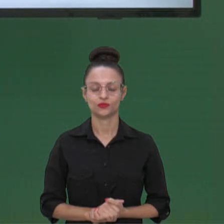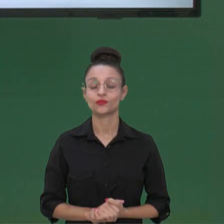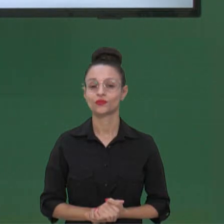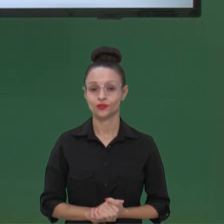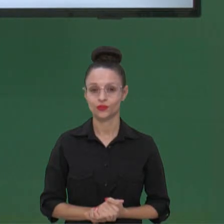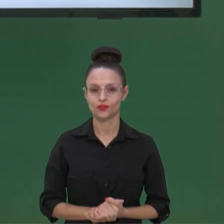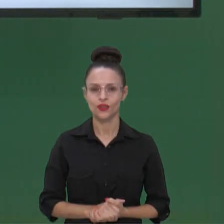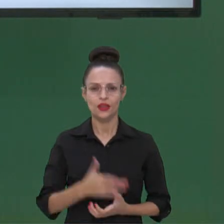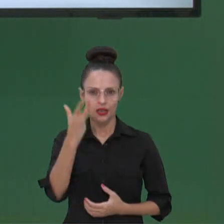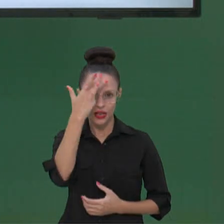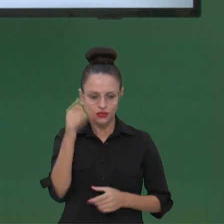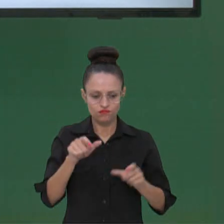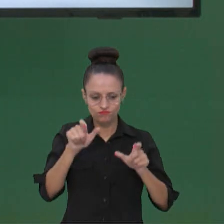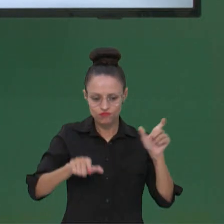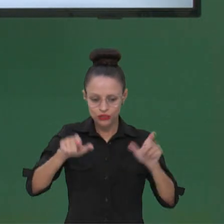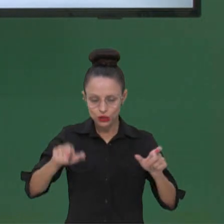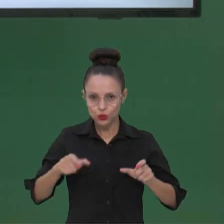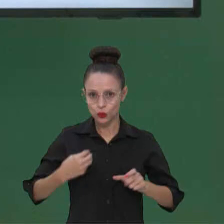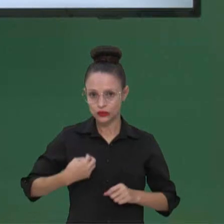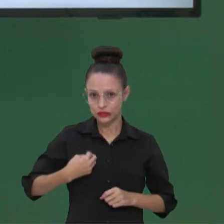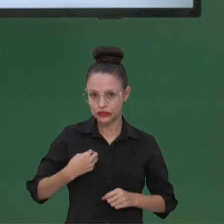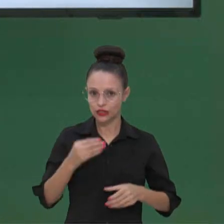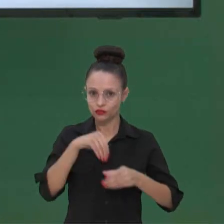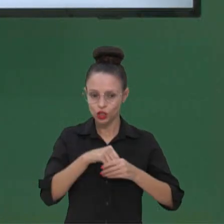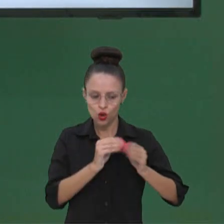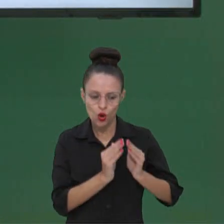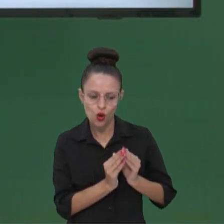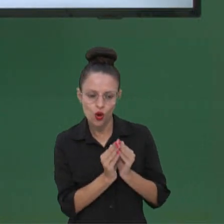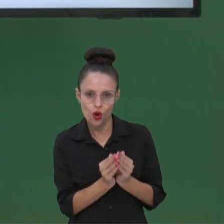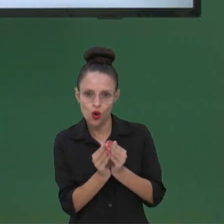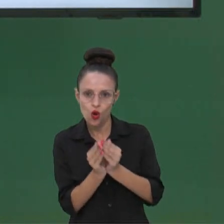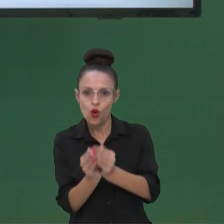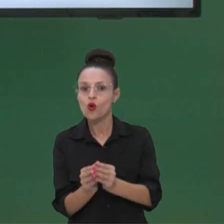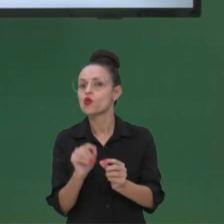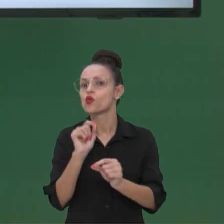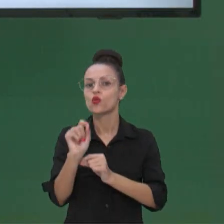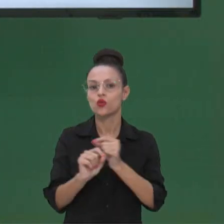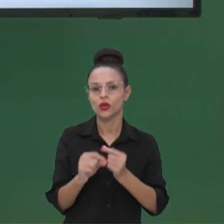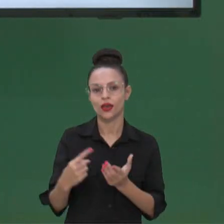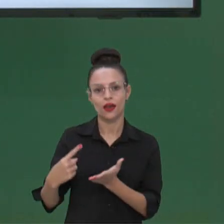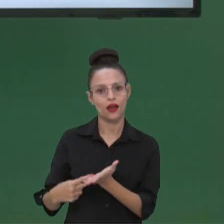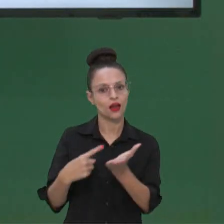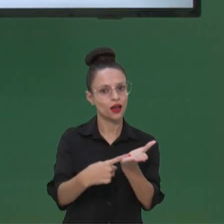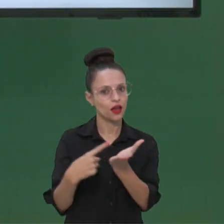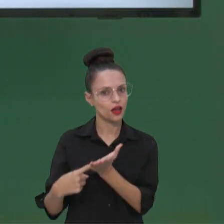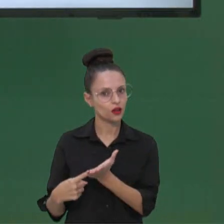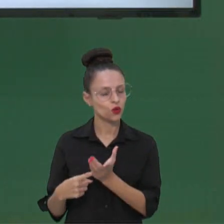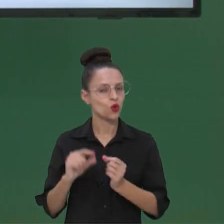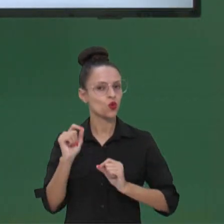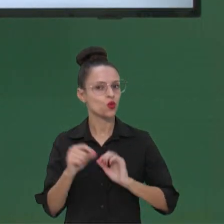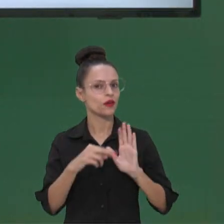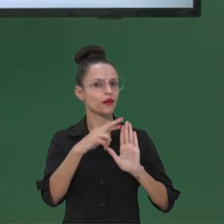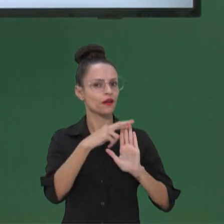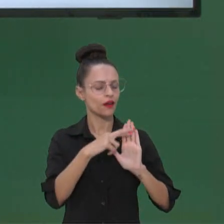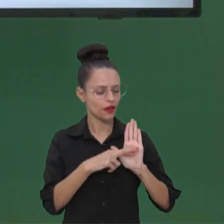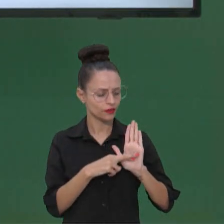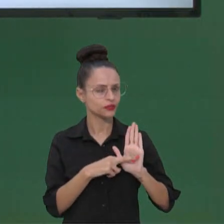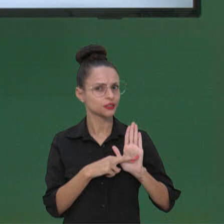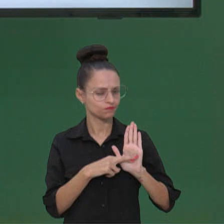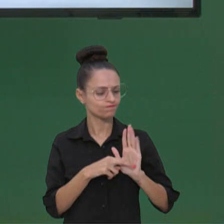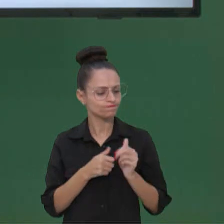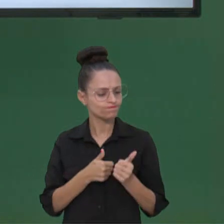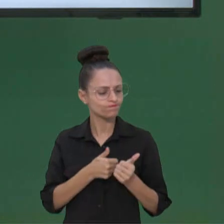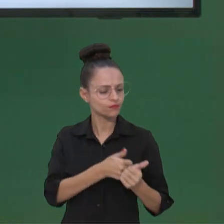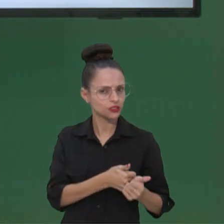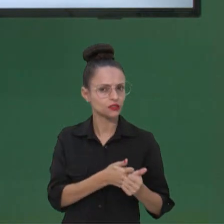Os colonos que vieram a bordo desse navio Mayflower, então fizeram esse acordo, regras que deveriam ser